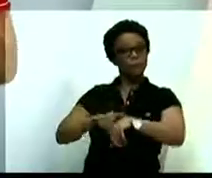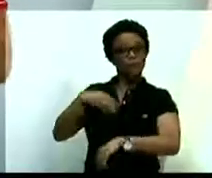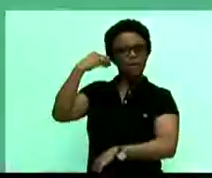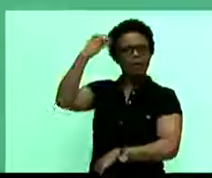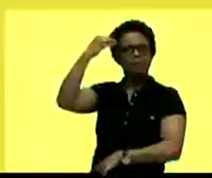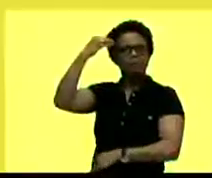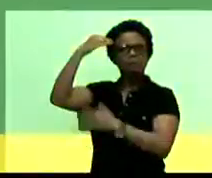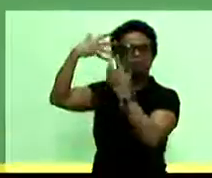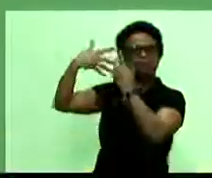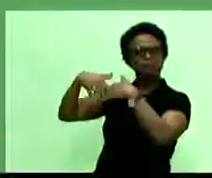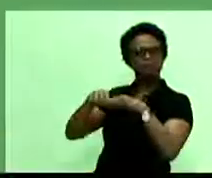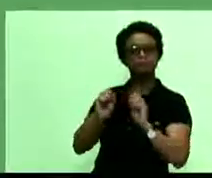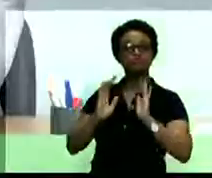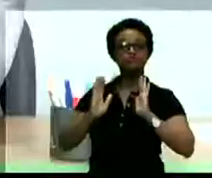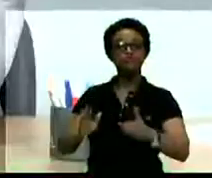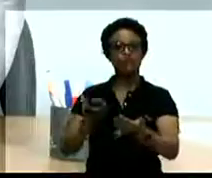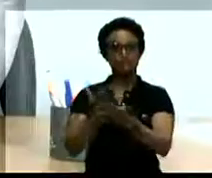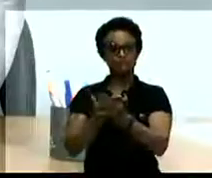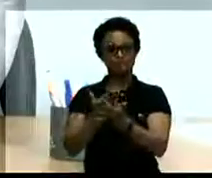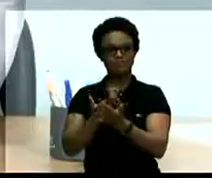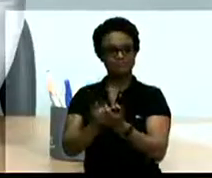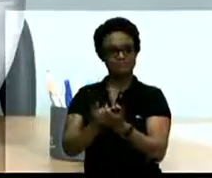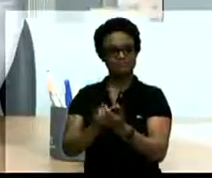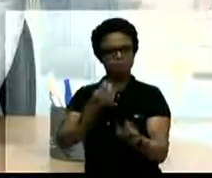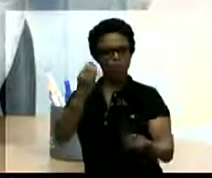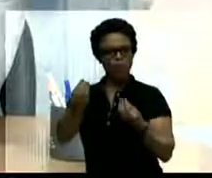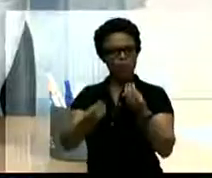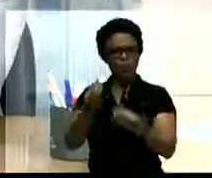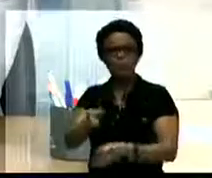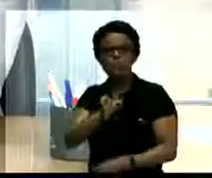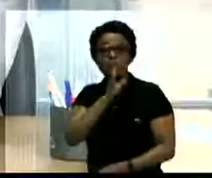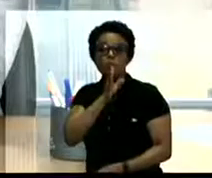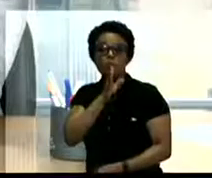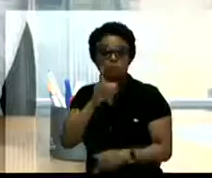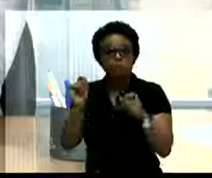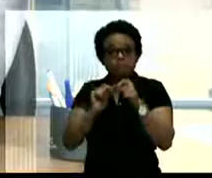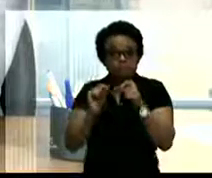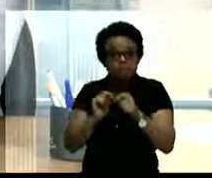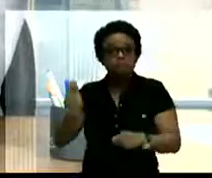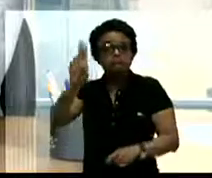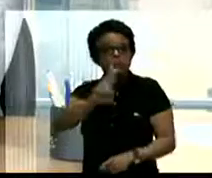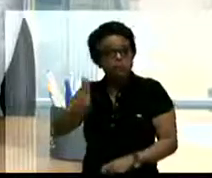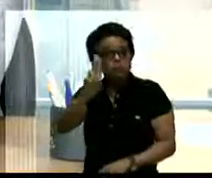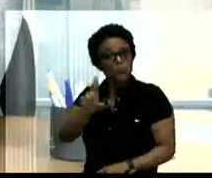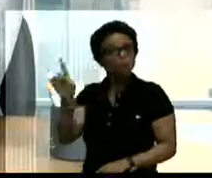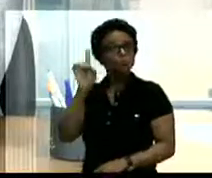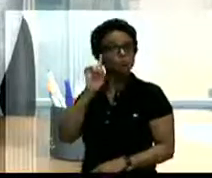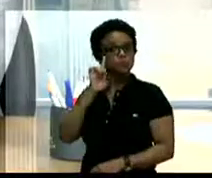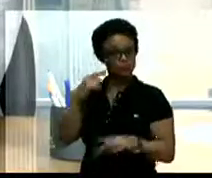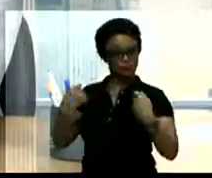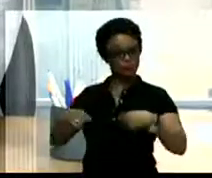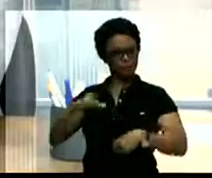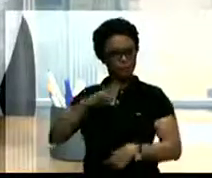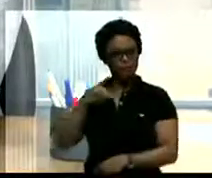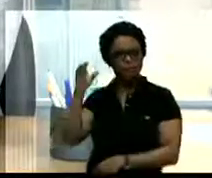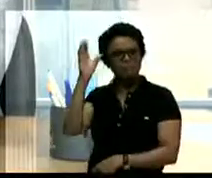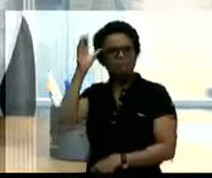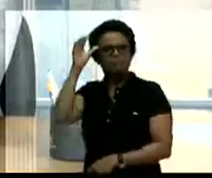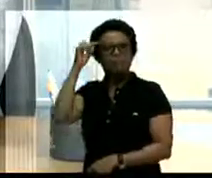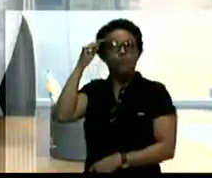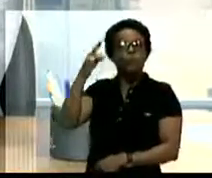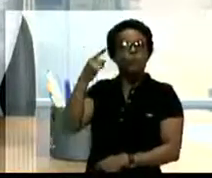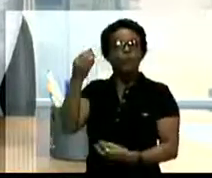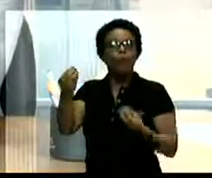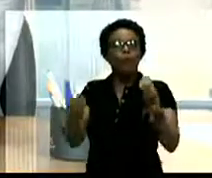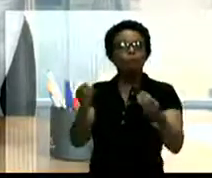foi visto. Como esses conhecimentos se aplicam no seu dia a dia? Ter consciência de como utilizar em sua realidade